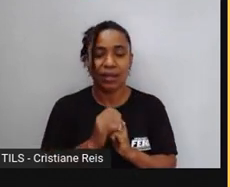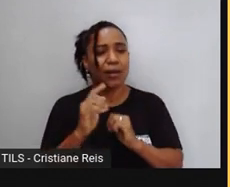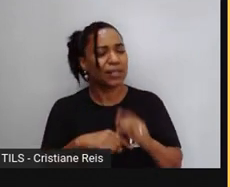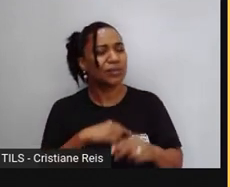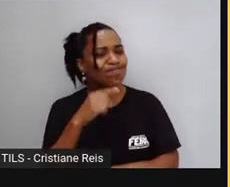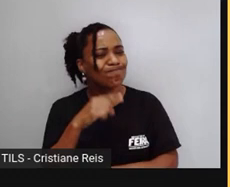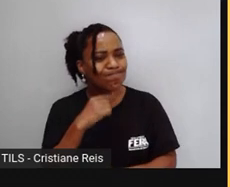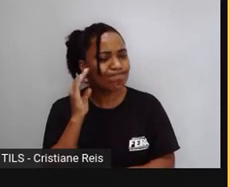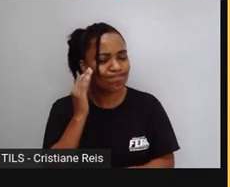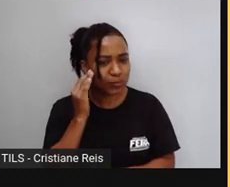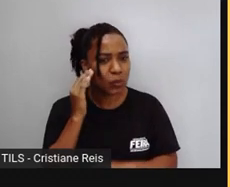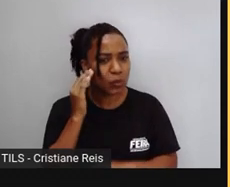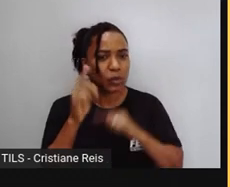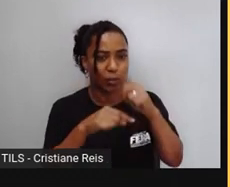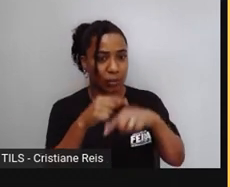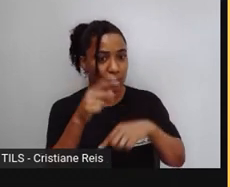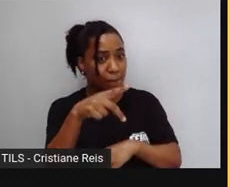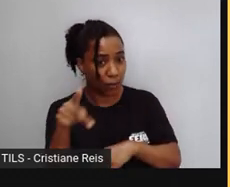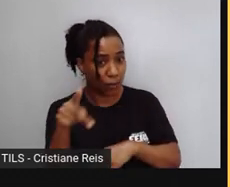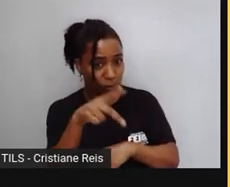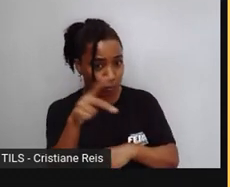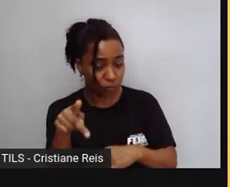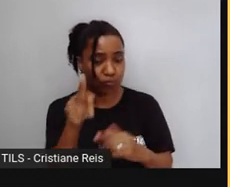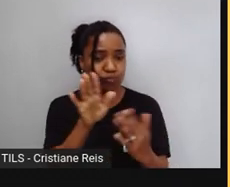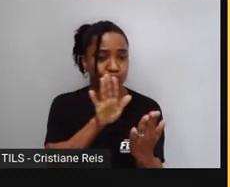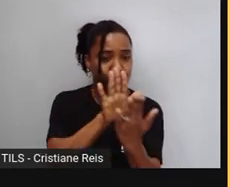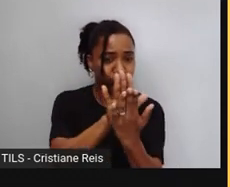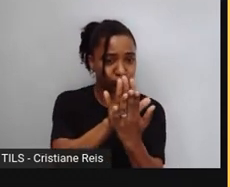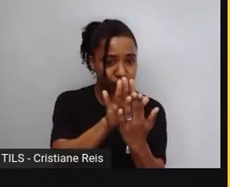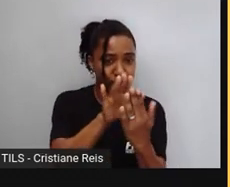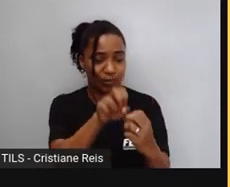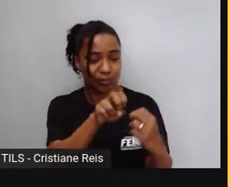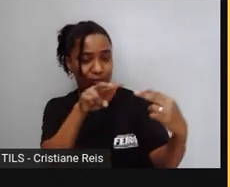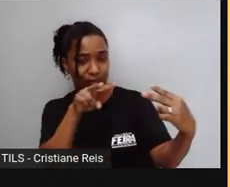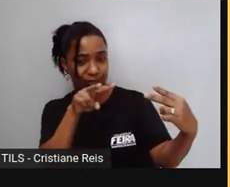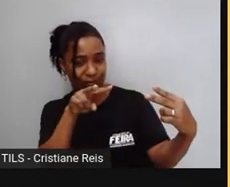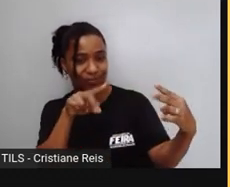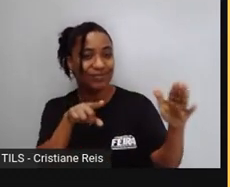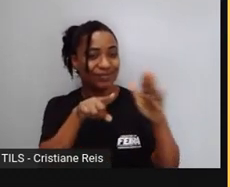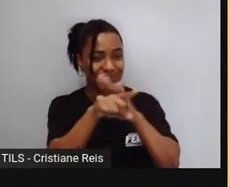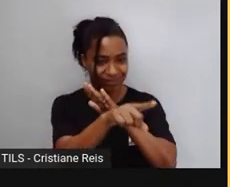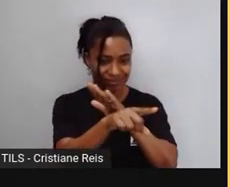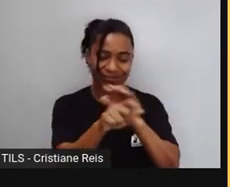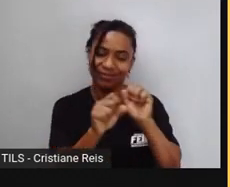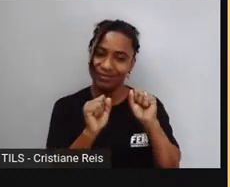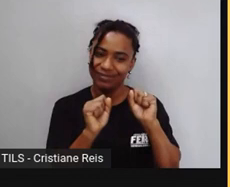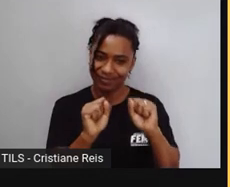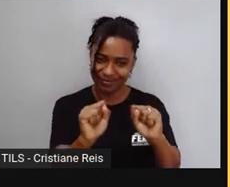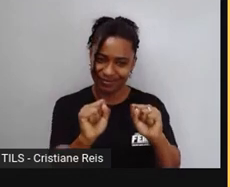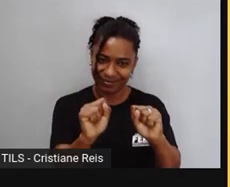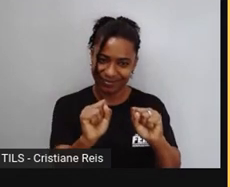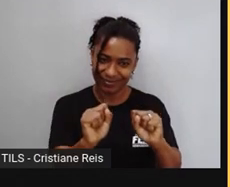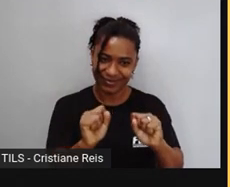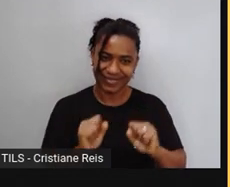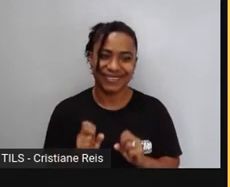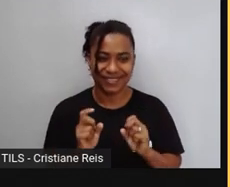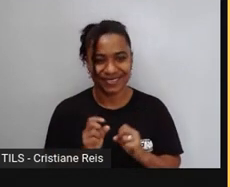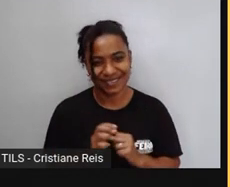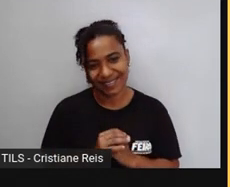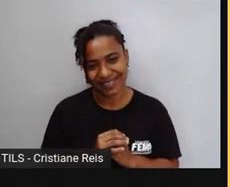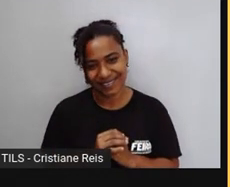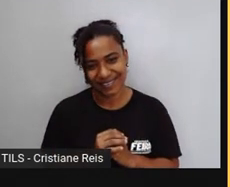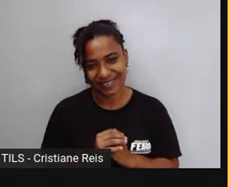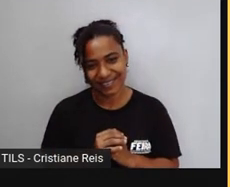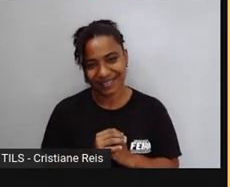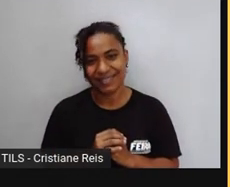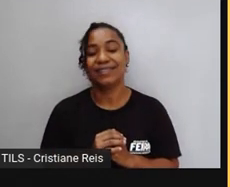primeira oportunidade que você tiver com o seu professor ou sua professora da escola. Ok? E